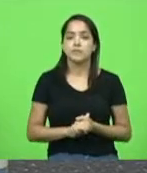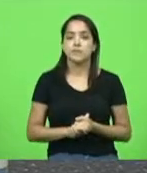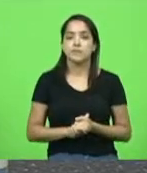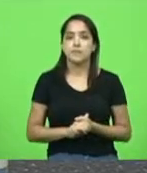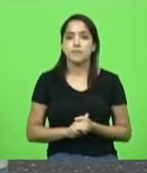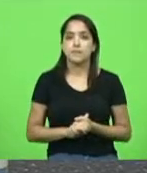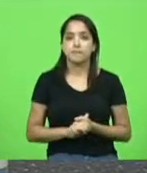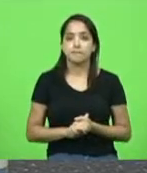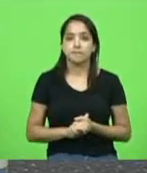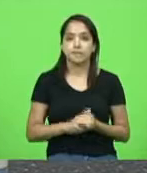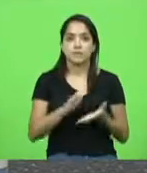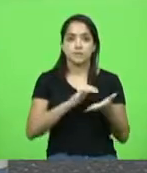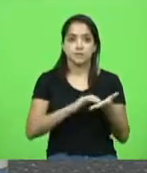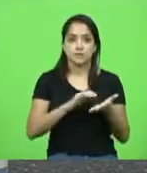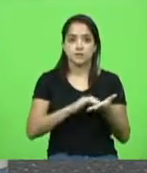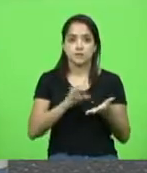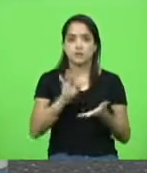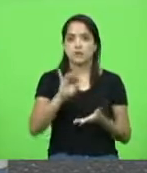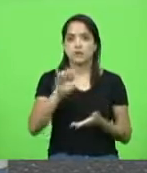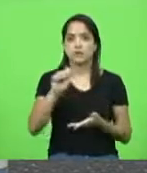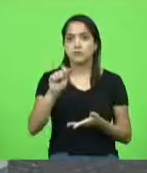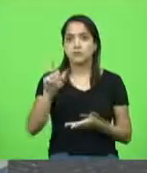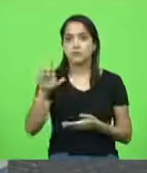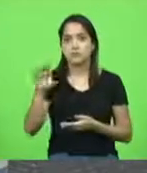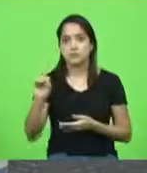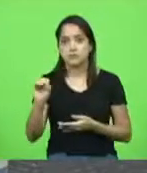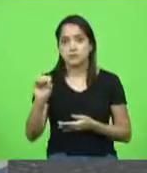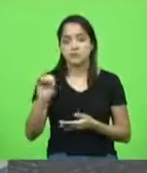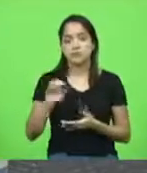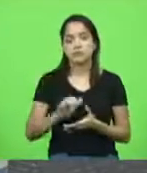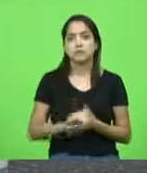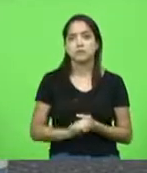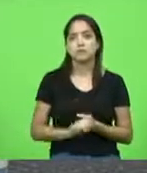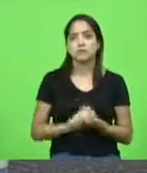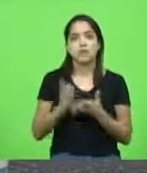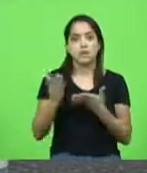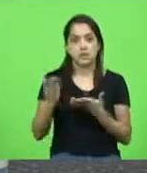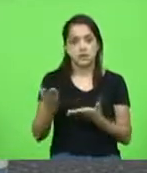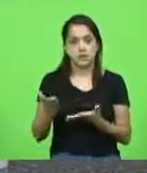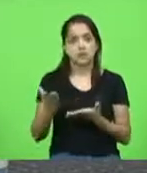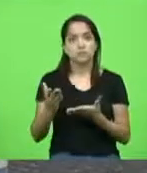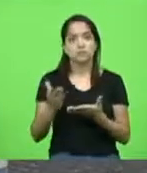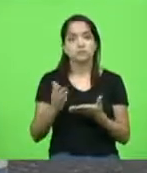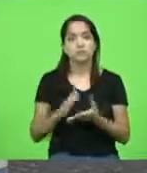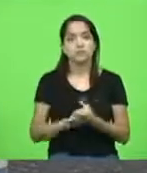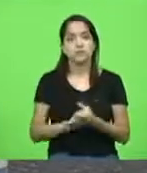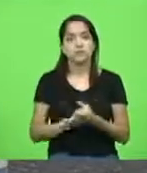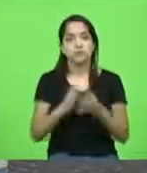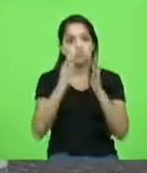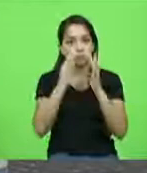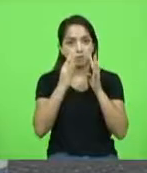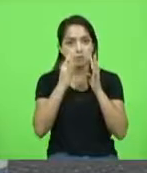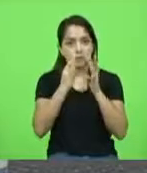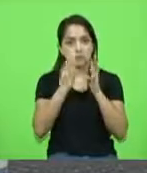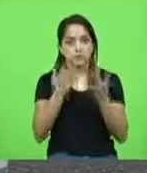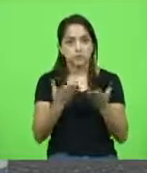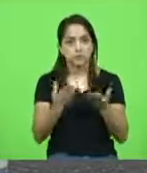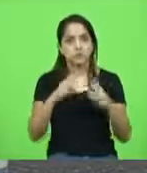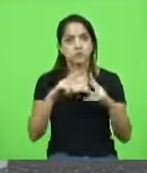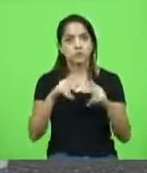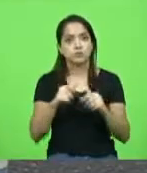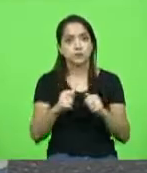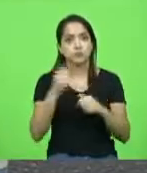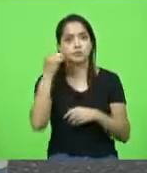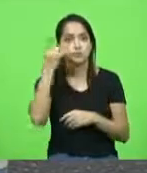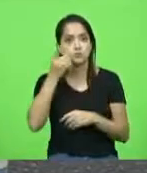passagem secretário Thiago Vieira tem sido muito atencioso e com todos os